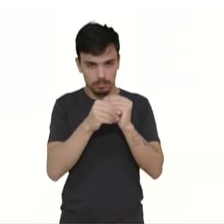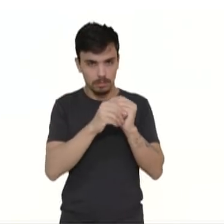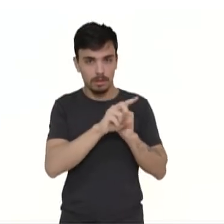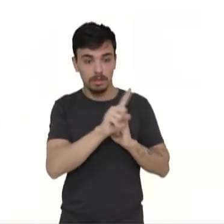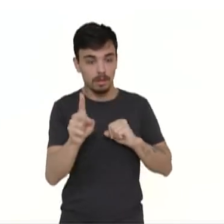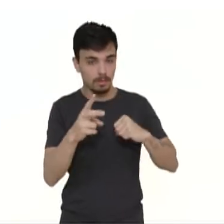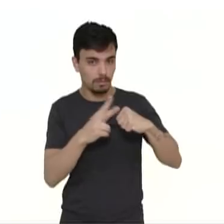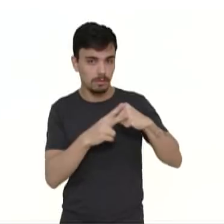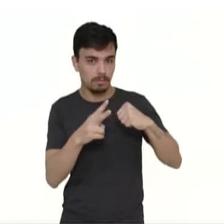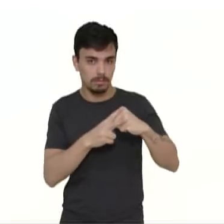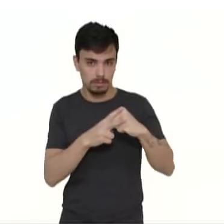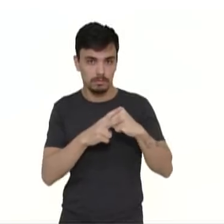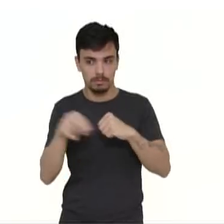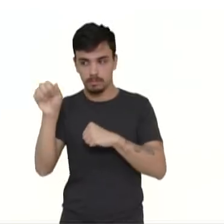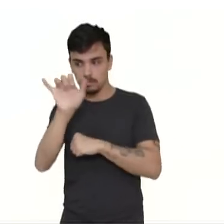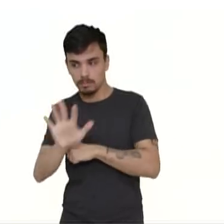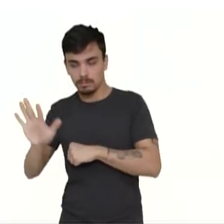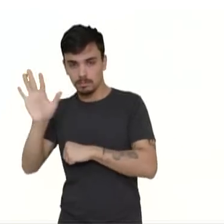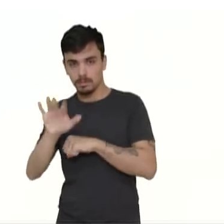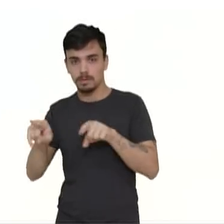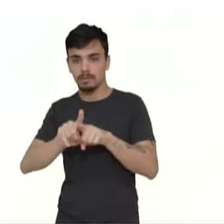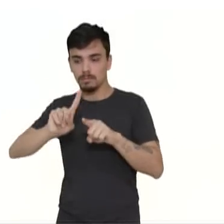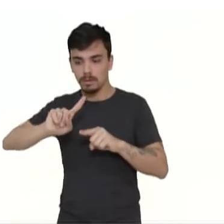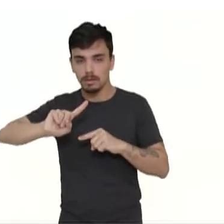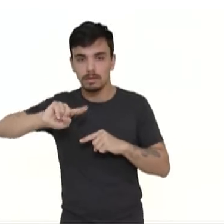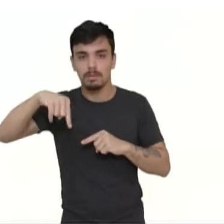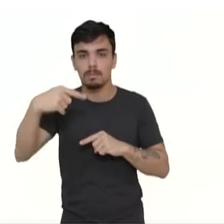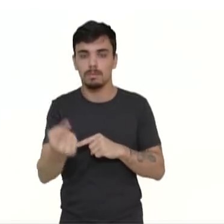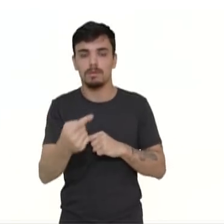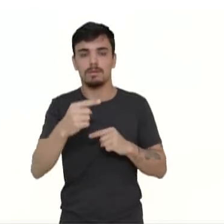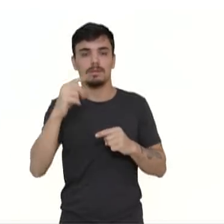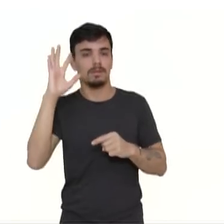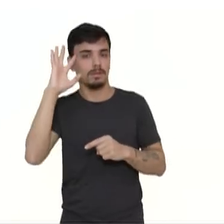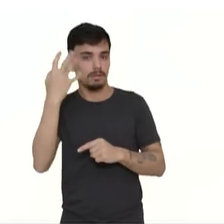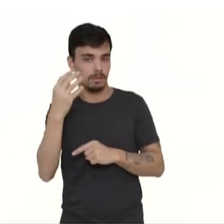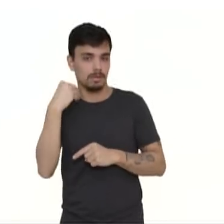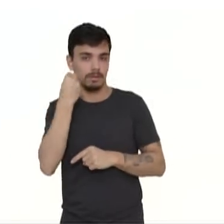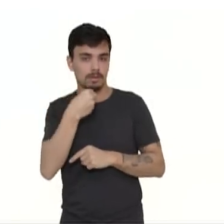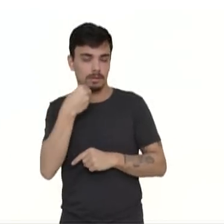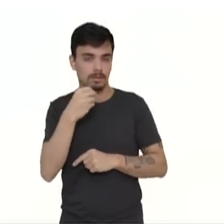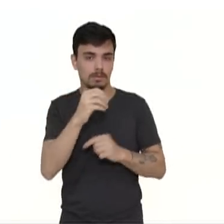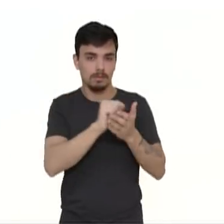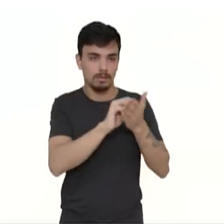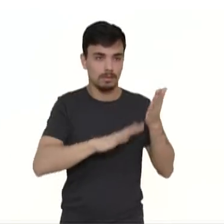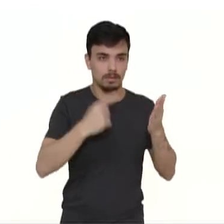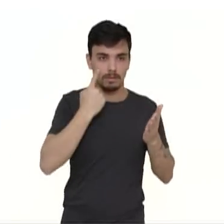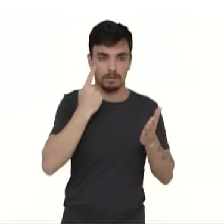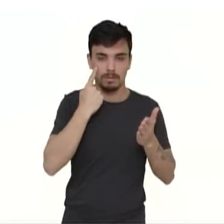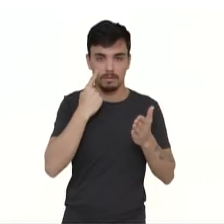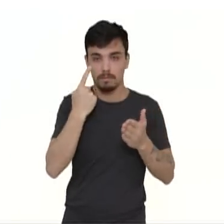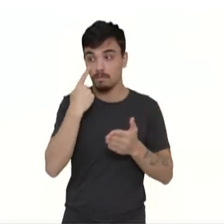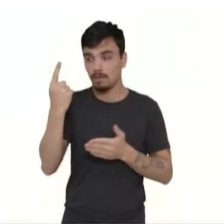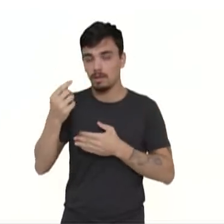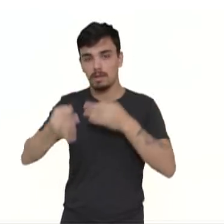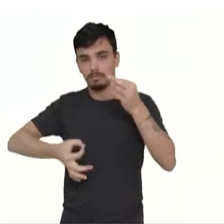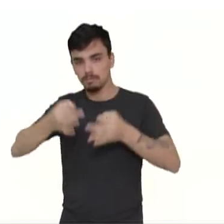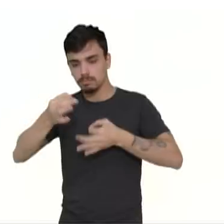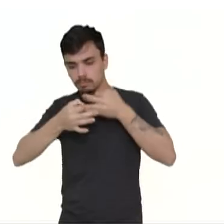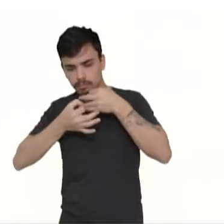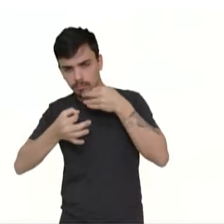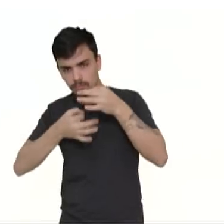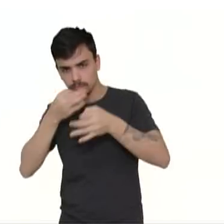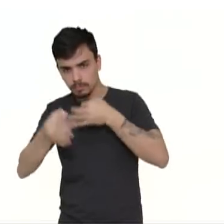essas ilustrações, tá? E na sequência vamos tentar resolver o exercício quarto, que diz assim: vamos ler a crítica feita a